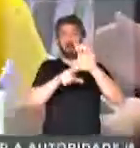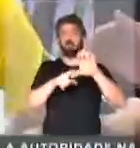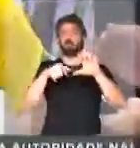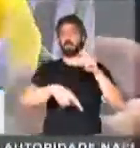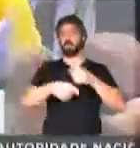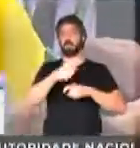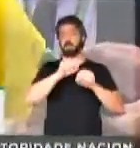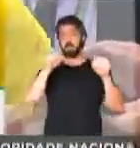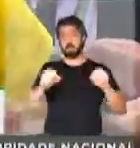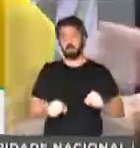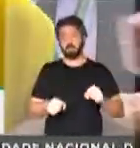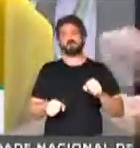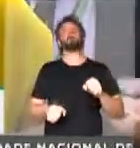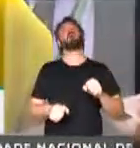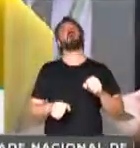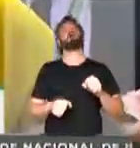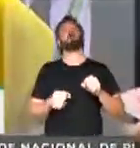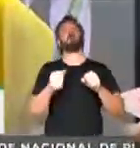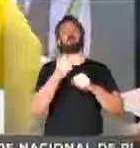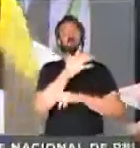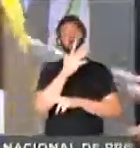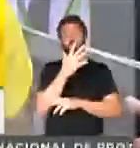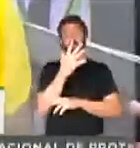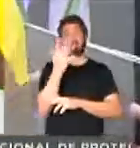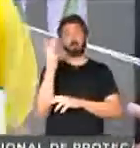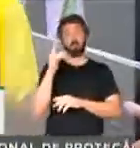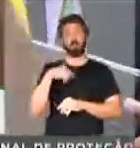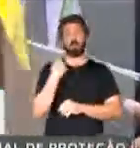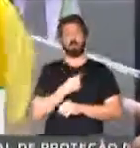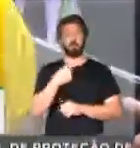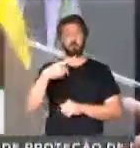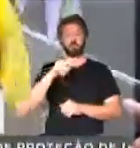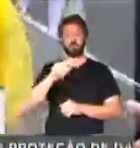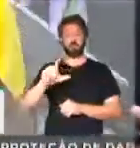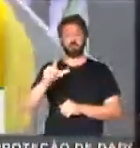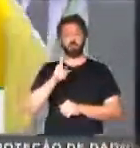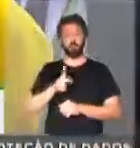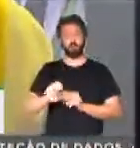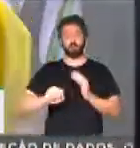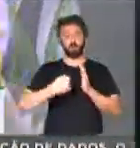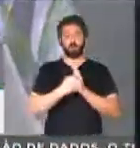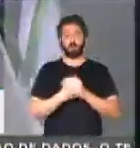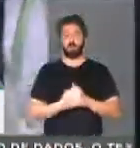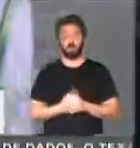desses ecossistemas e fazem parte desses ecossistemas, o PSOL se manterá em obstrução.